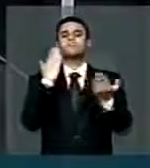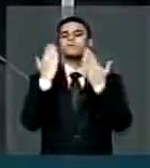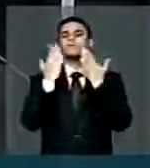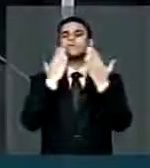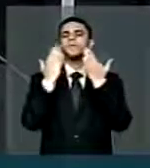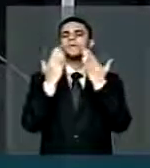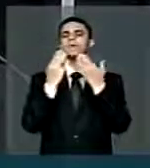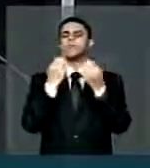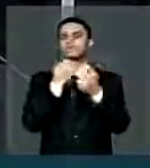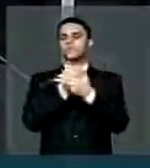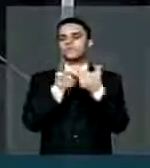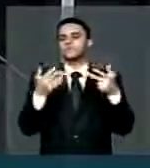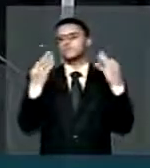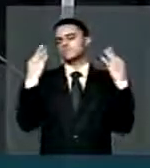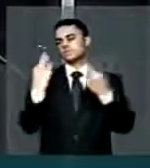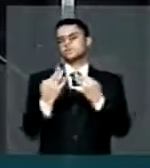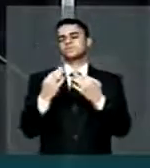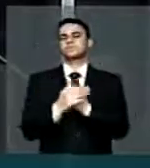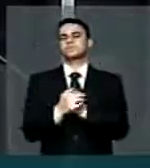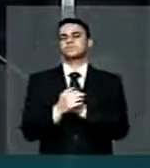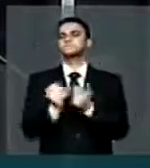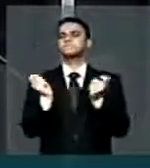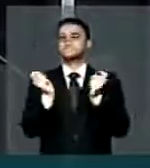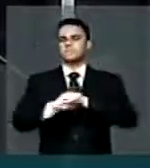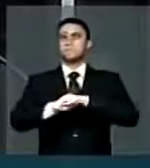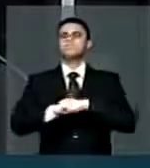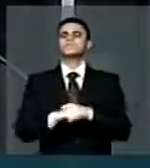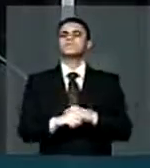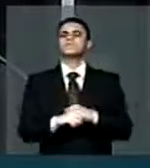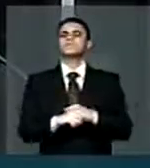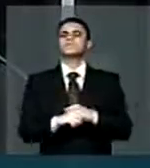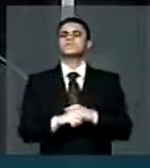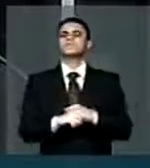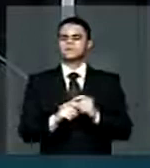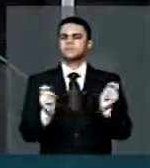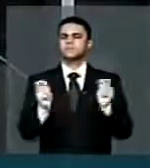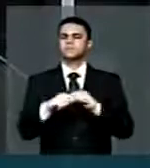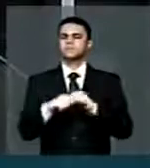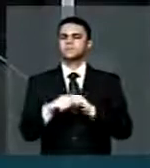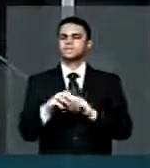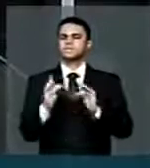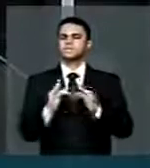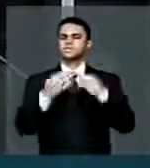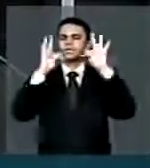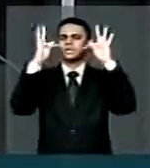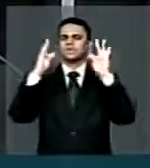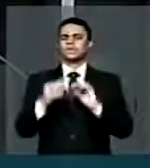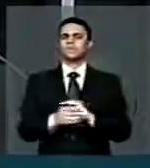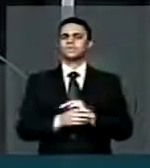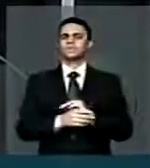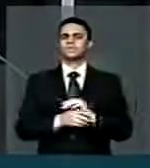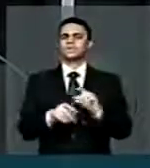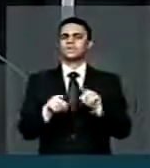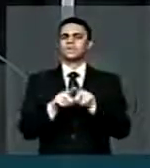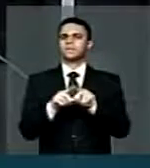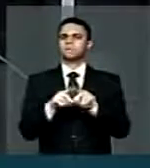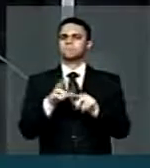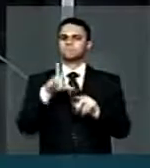sinônimo de excelência, de competência, de capacidade tecnológica e de